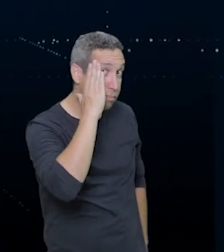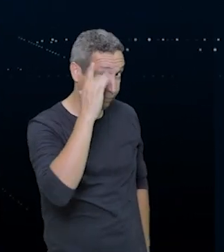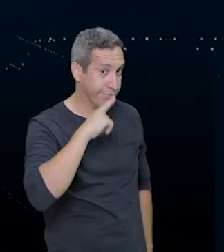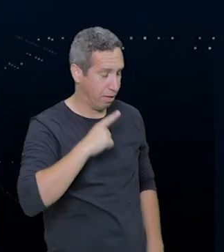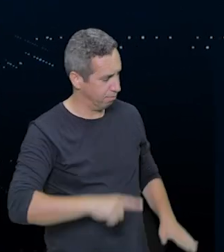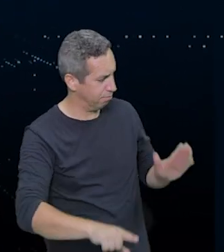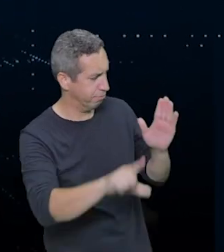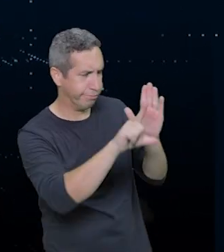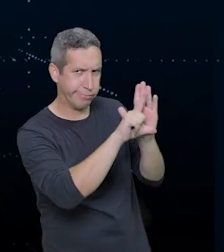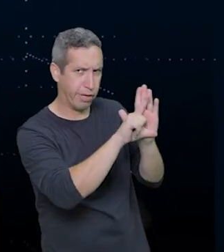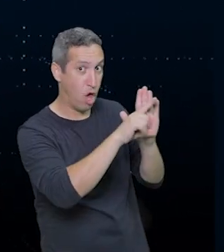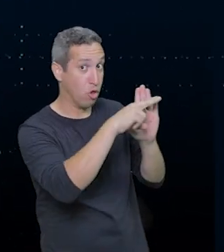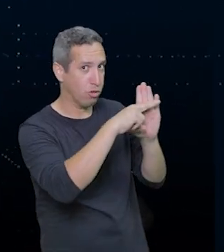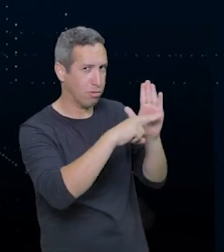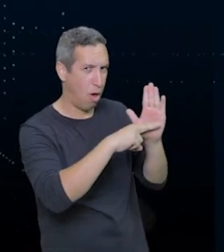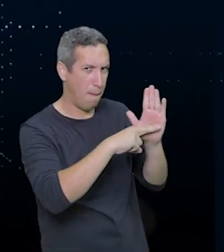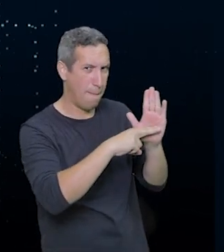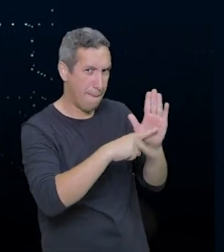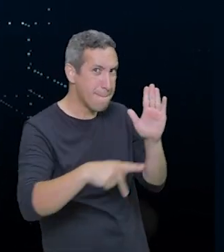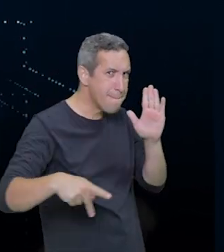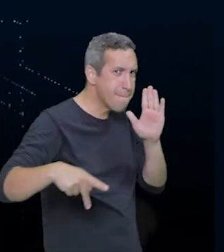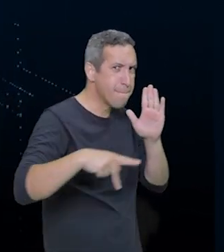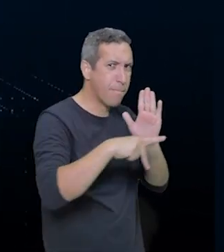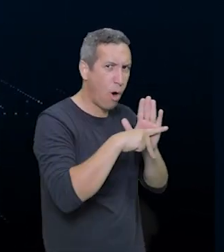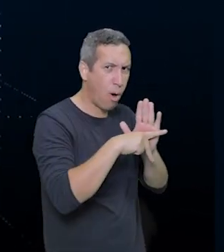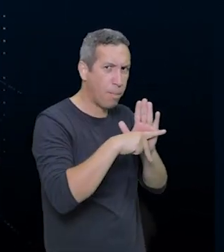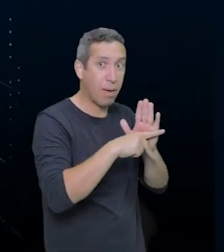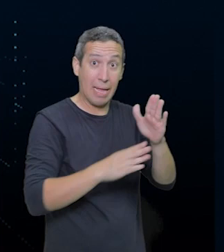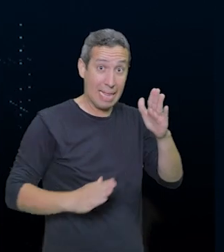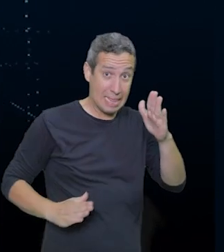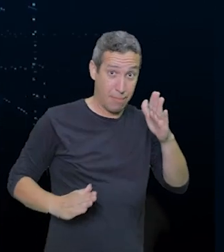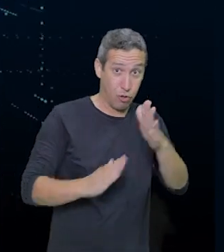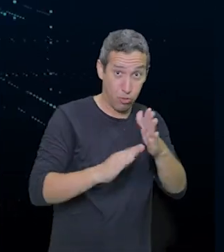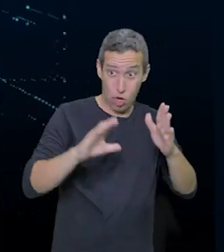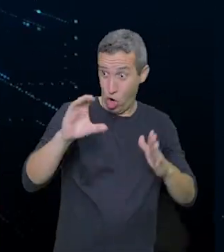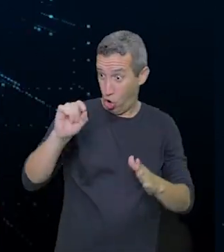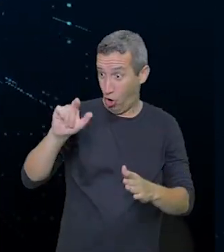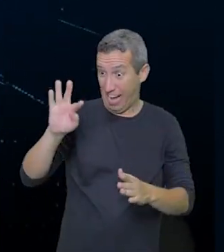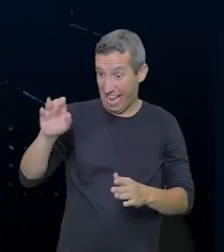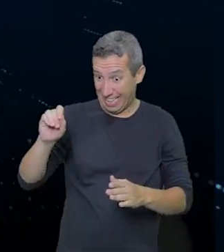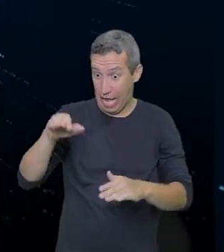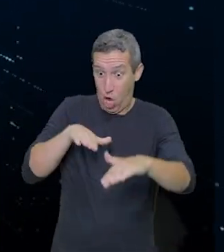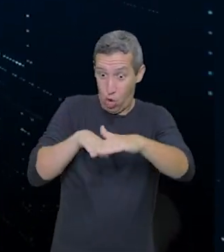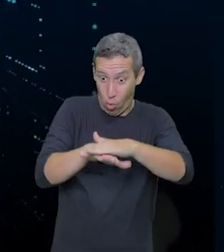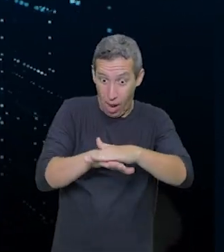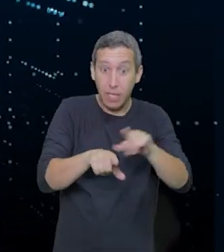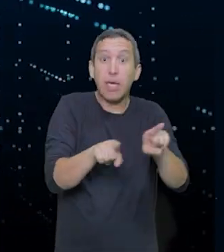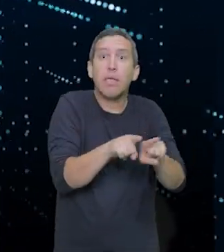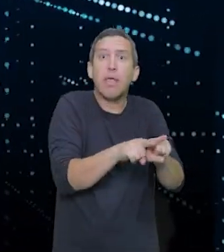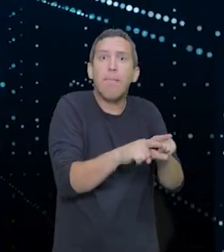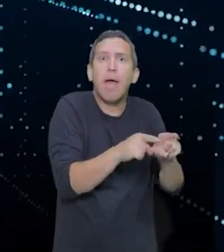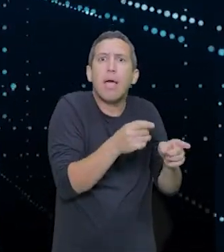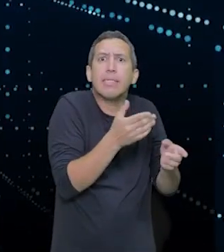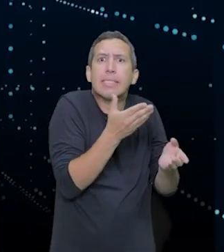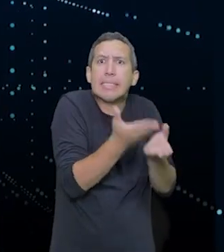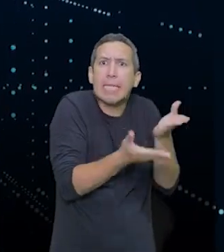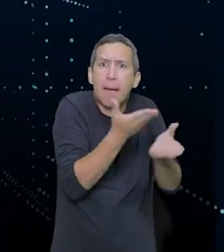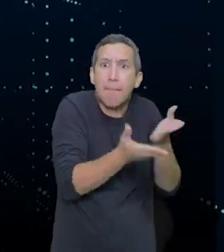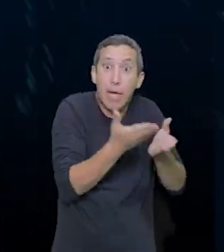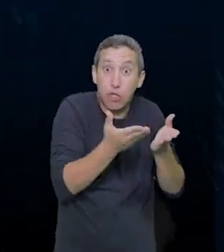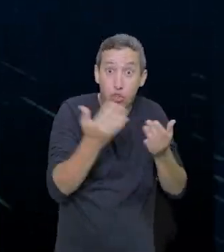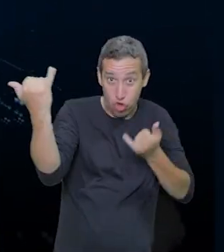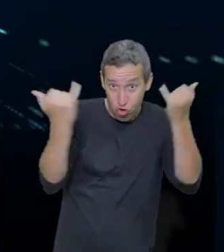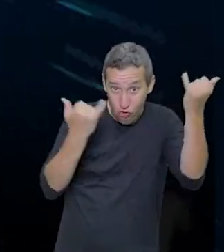sabia que existe uma lei com normas específicas para definir limites para coleta, guarda e tratamento de